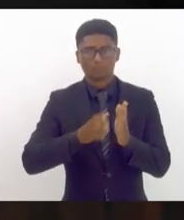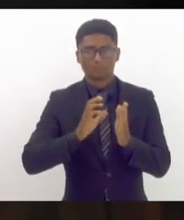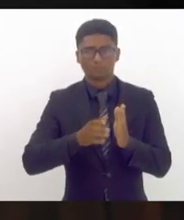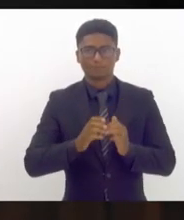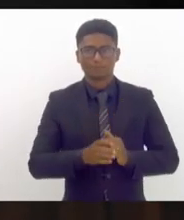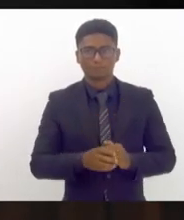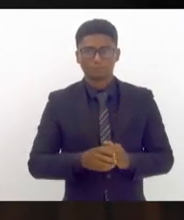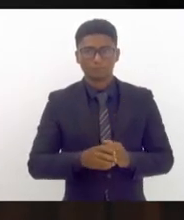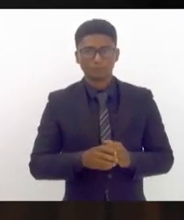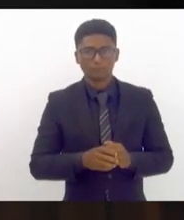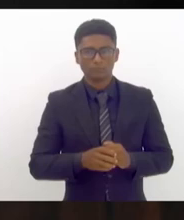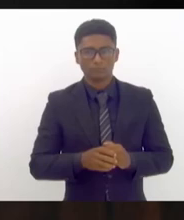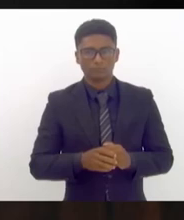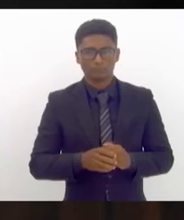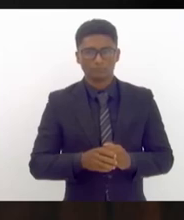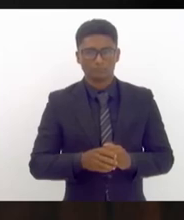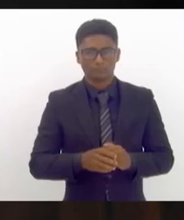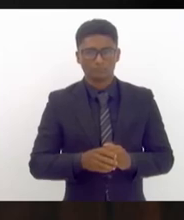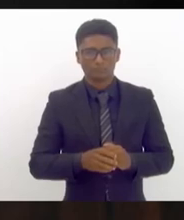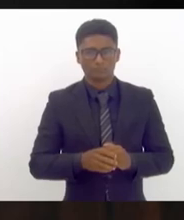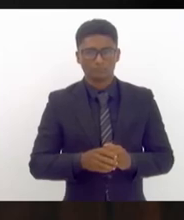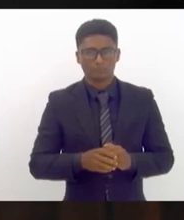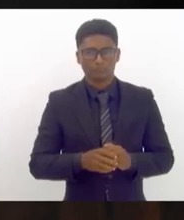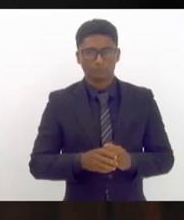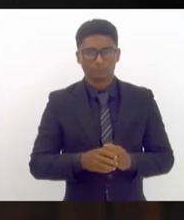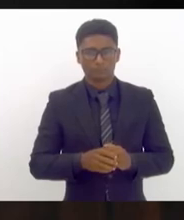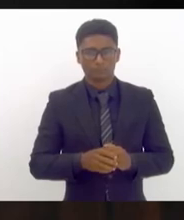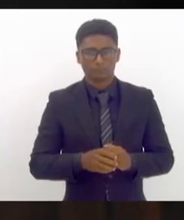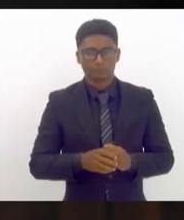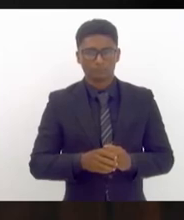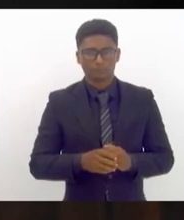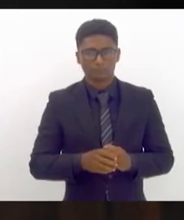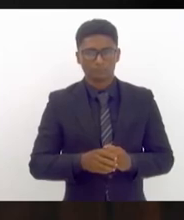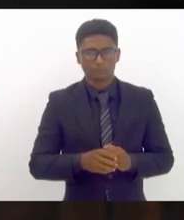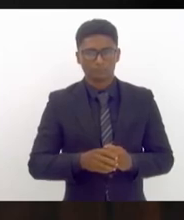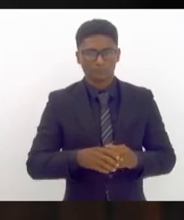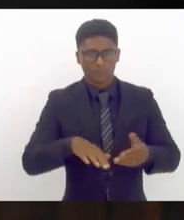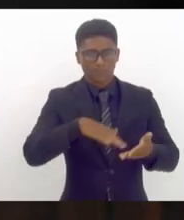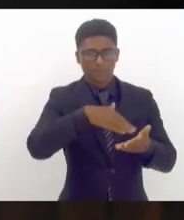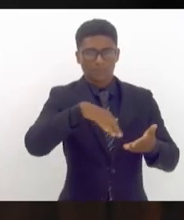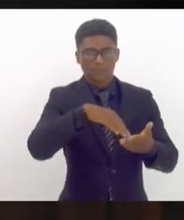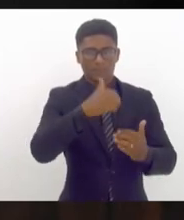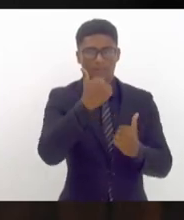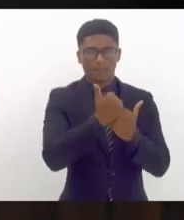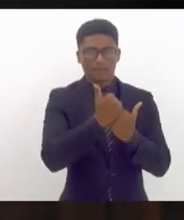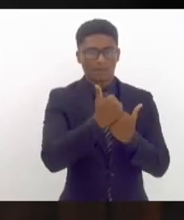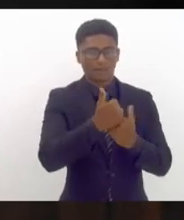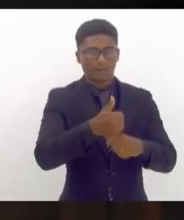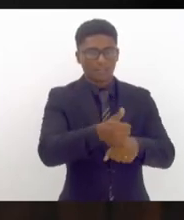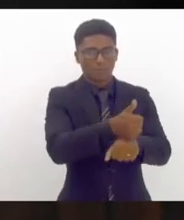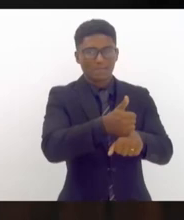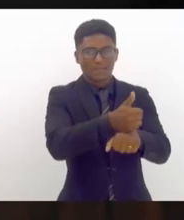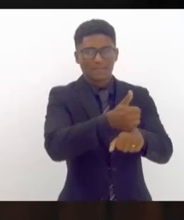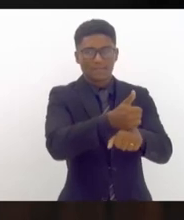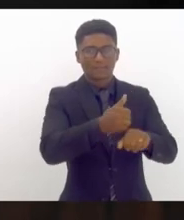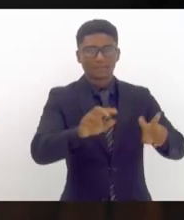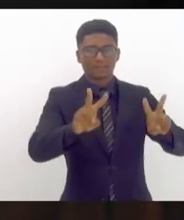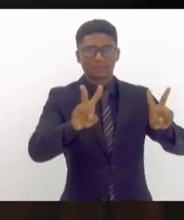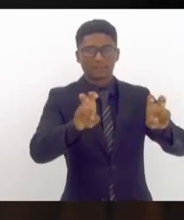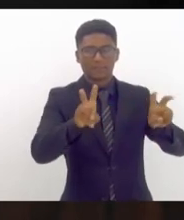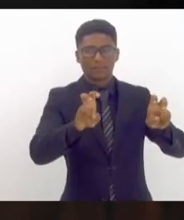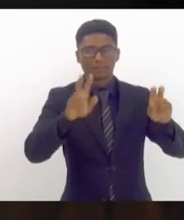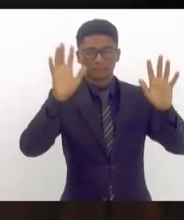pedido de criação de uma subsecretaria especializada para tratar